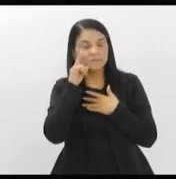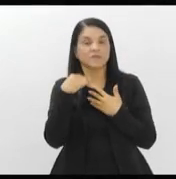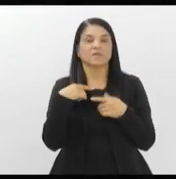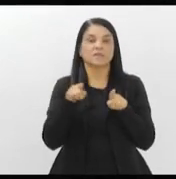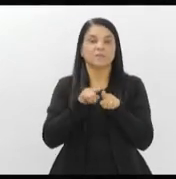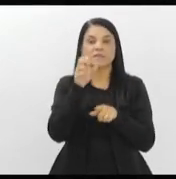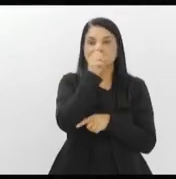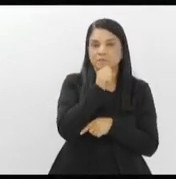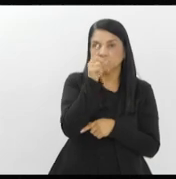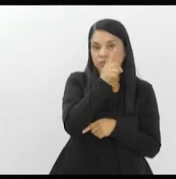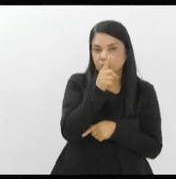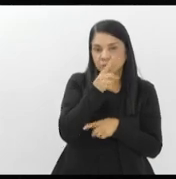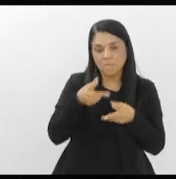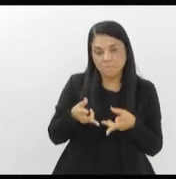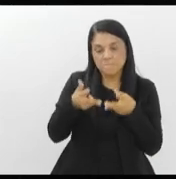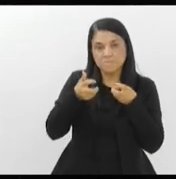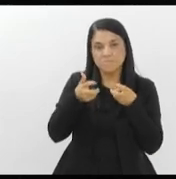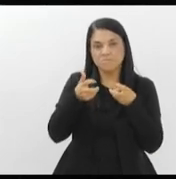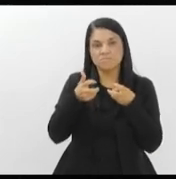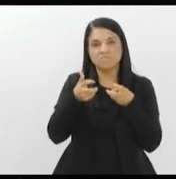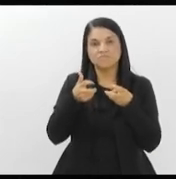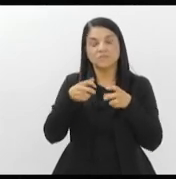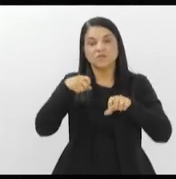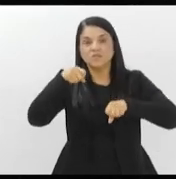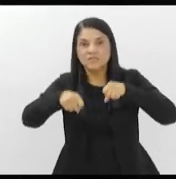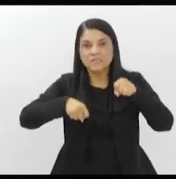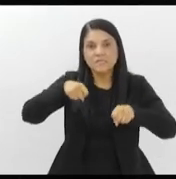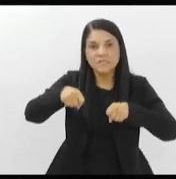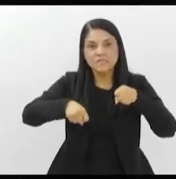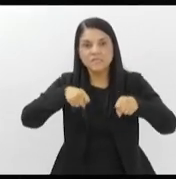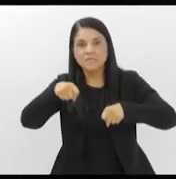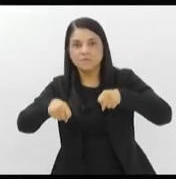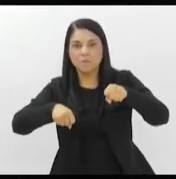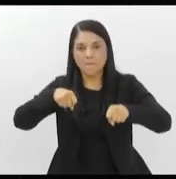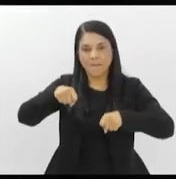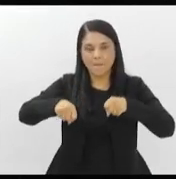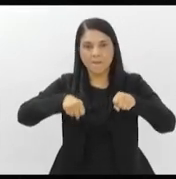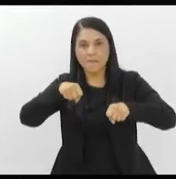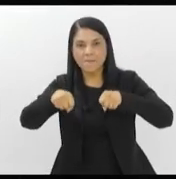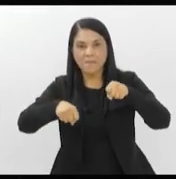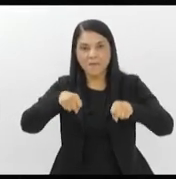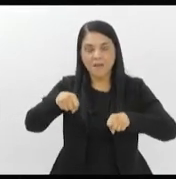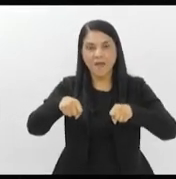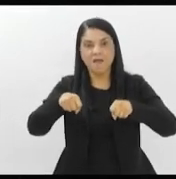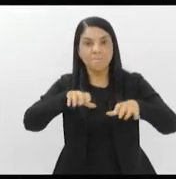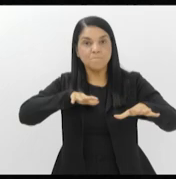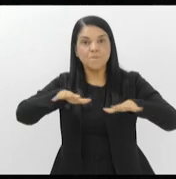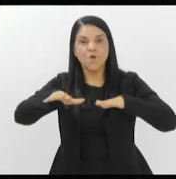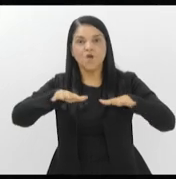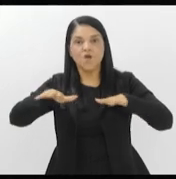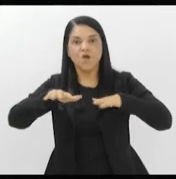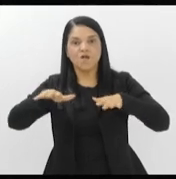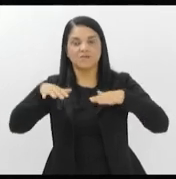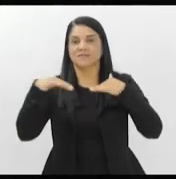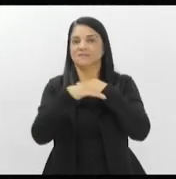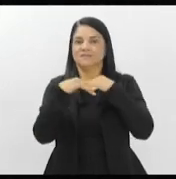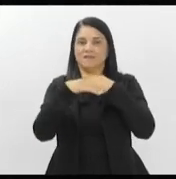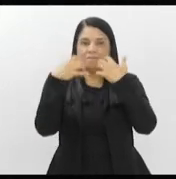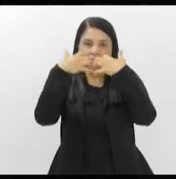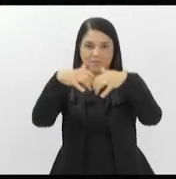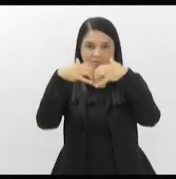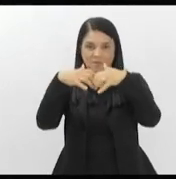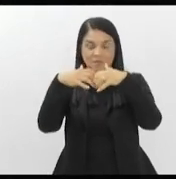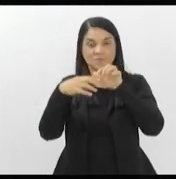por perceber o quanto o ciclismo, o mountain bike, movimenta a nossa cidade. E quando a